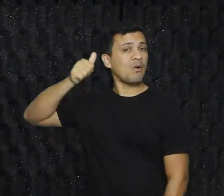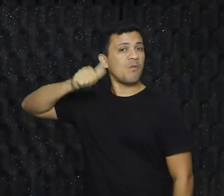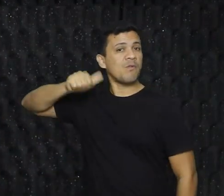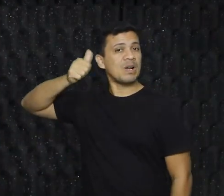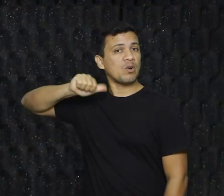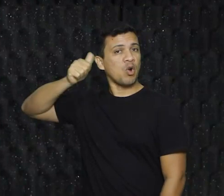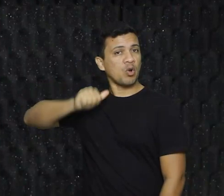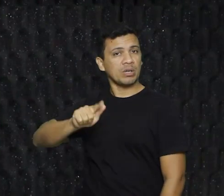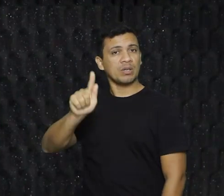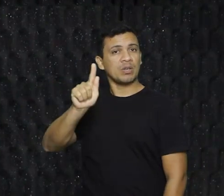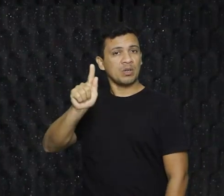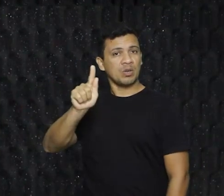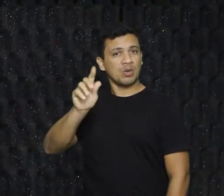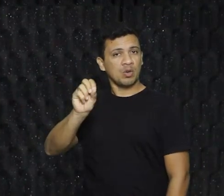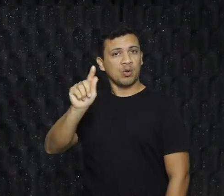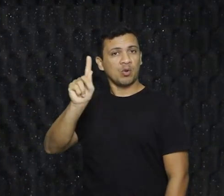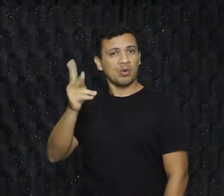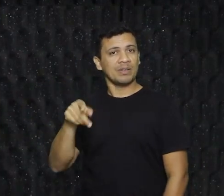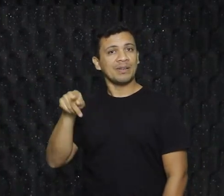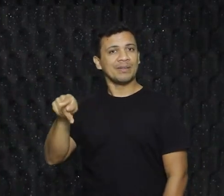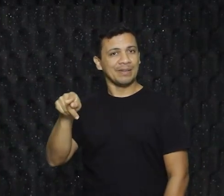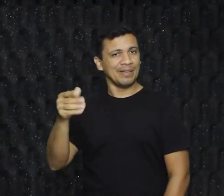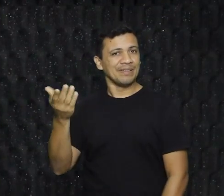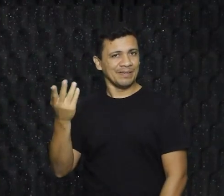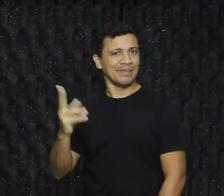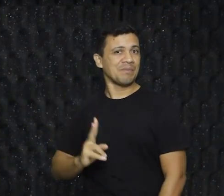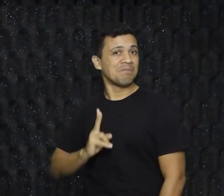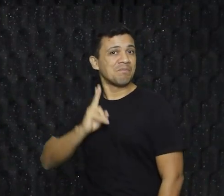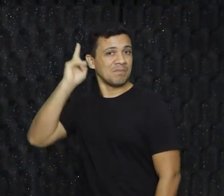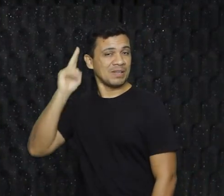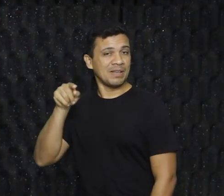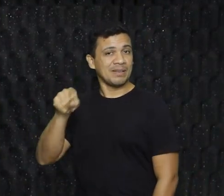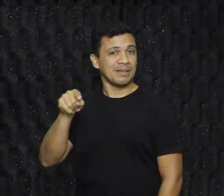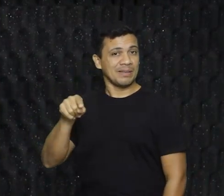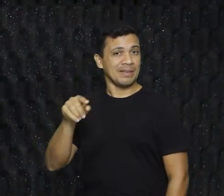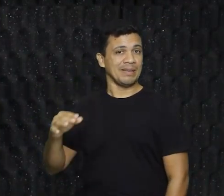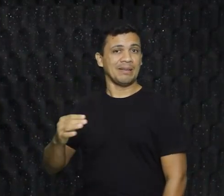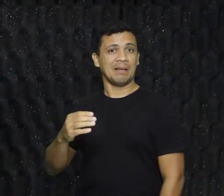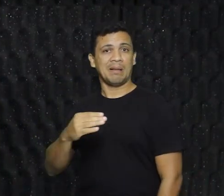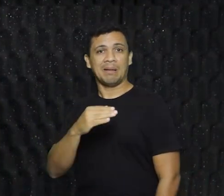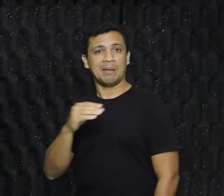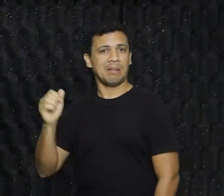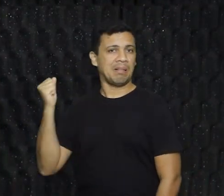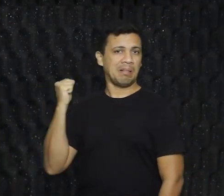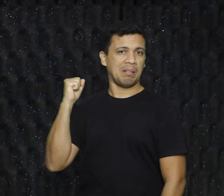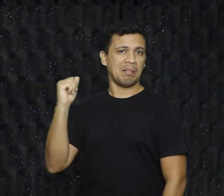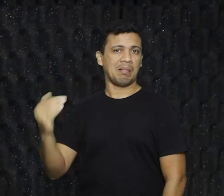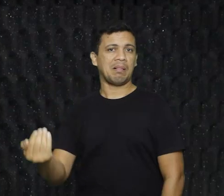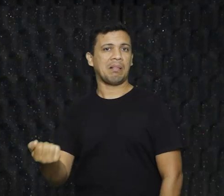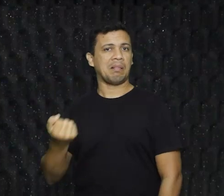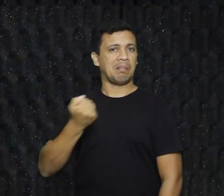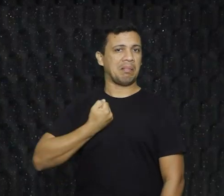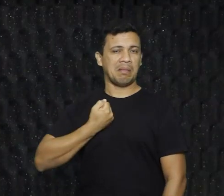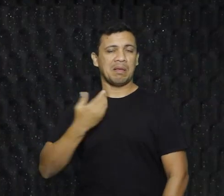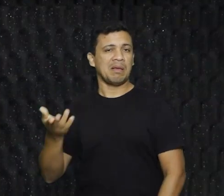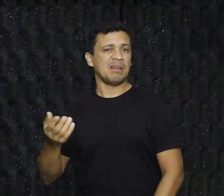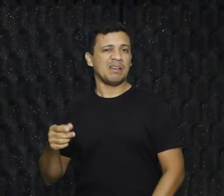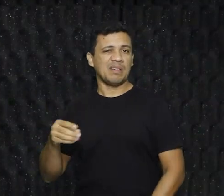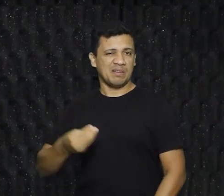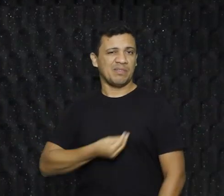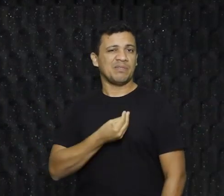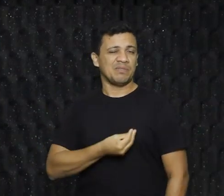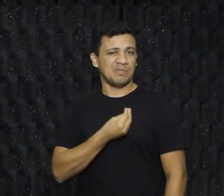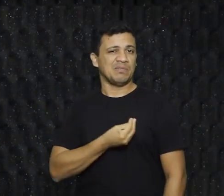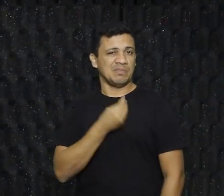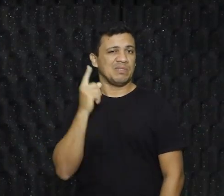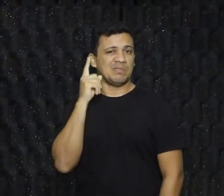aquele que cortou a orelha, aquele, né, que se matou, aquele cuja vida foi lamentavelmente cheia de tragédias. E